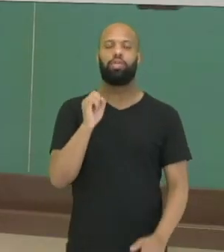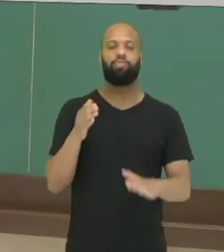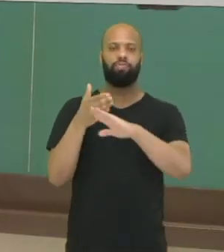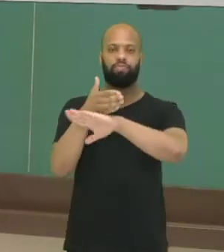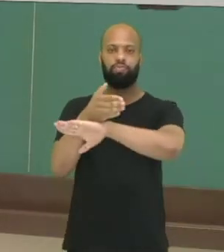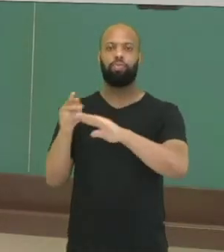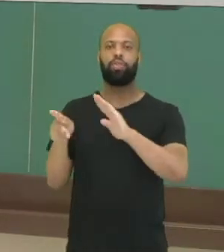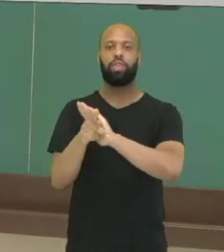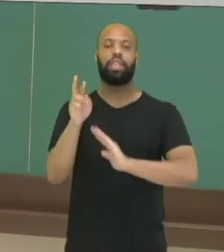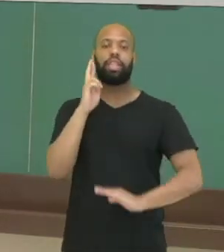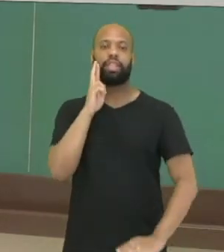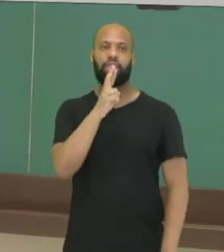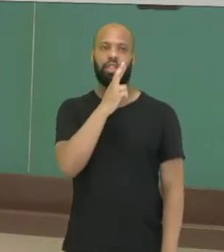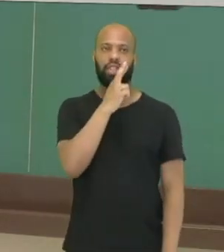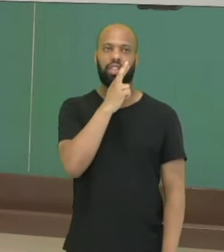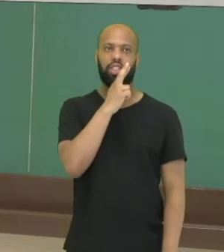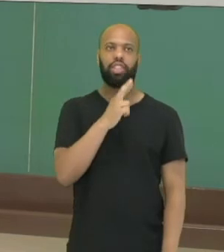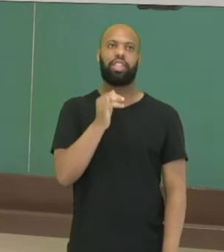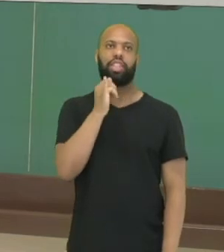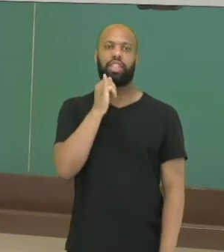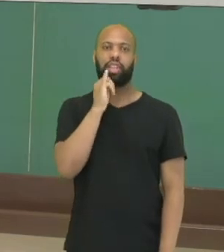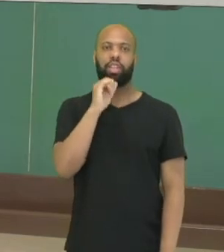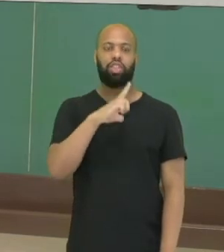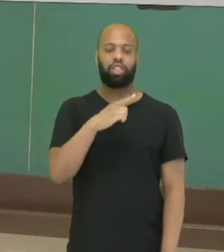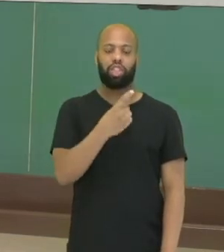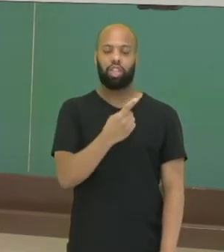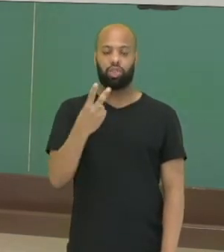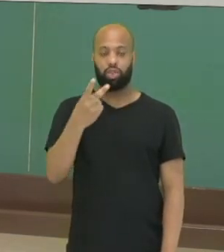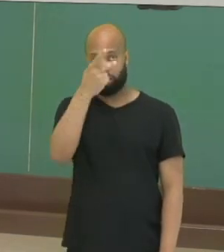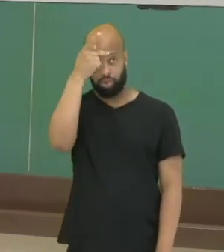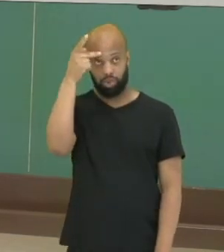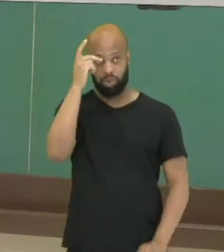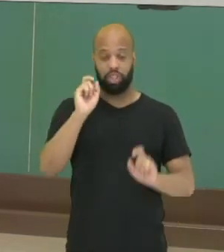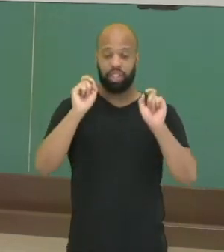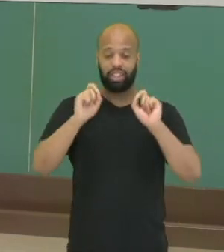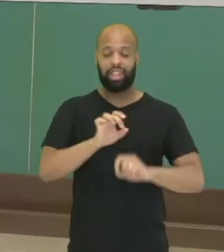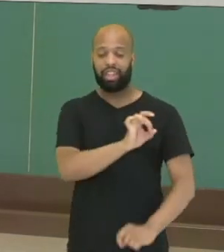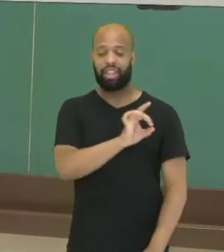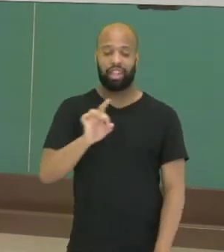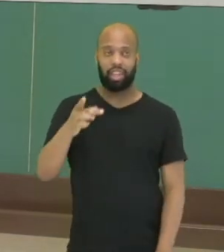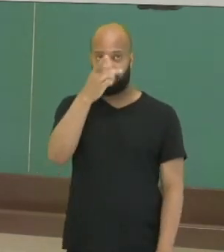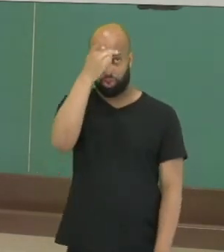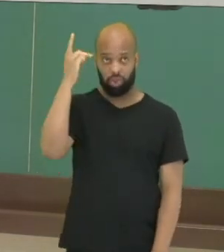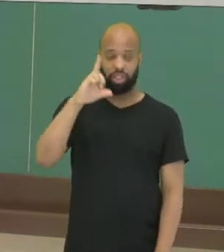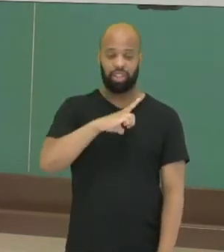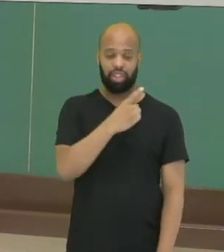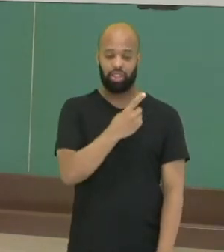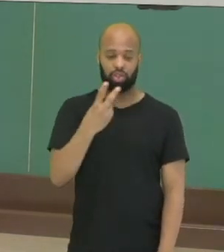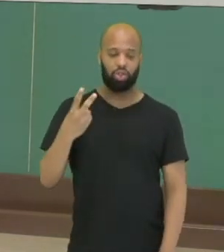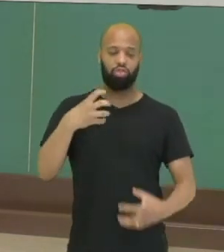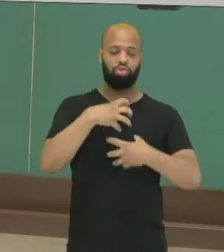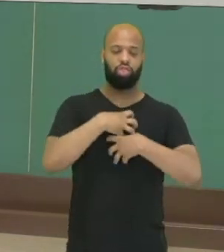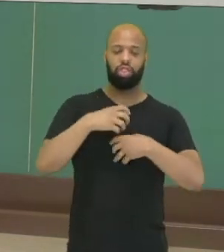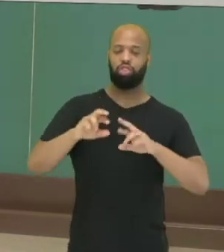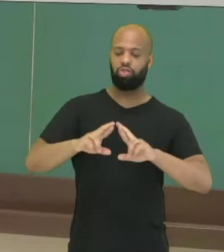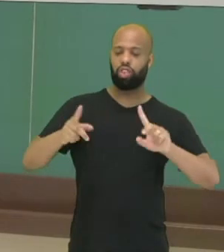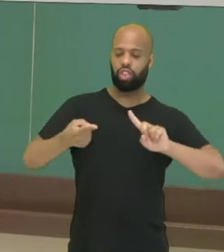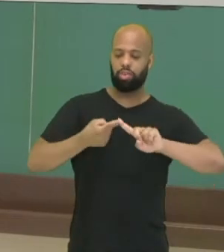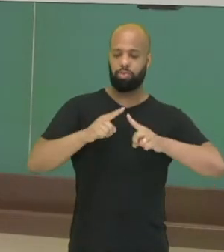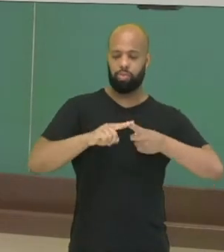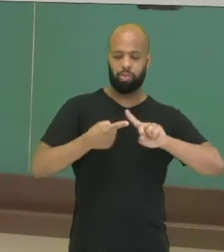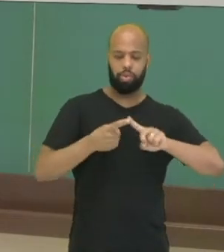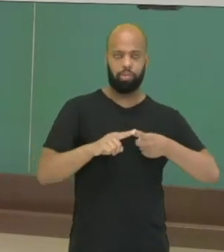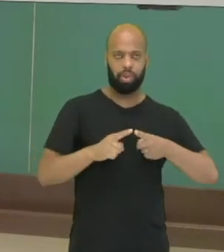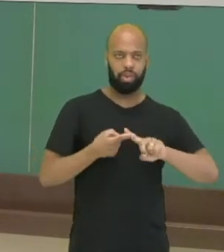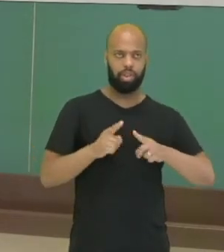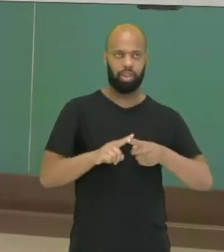restaurante em 12 pessoas, nós poderíamos, cada uma dessas pessoas, escolher um prato diferente, sem